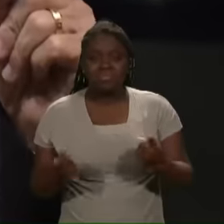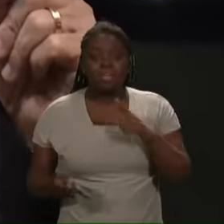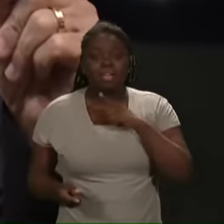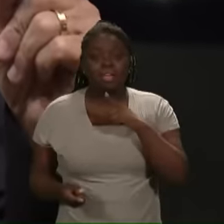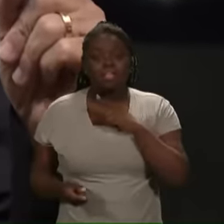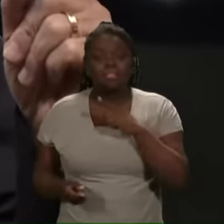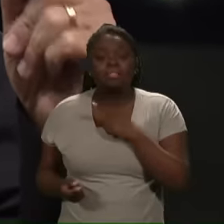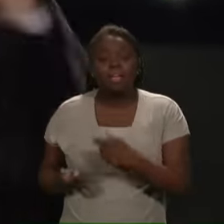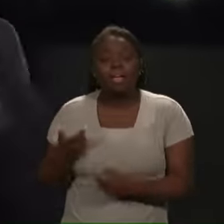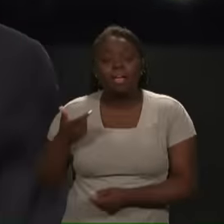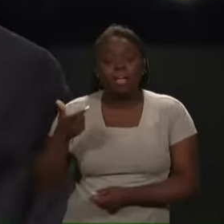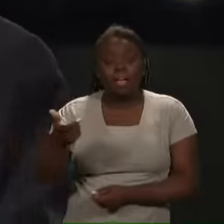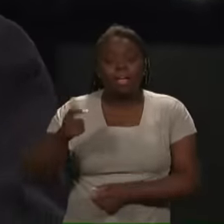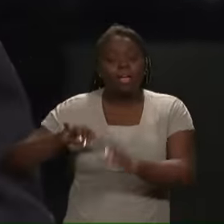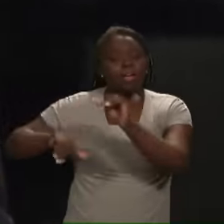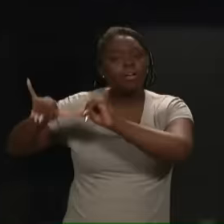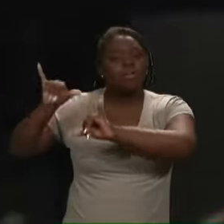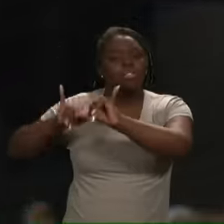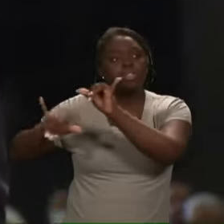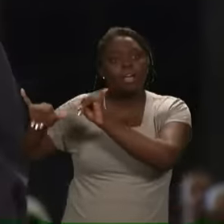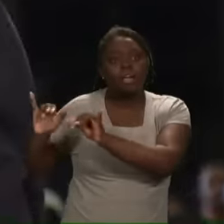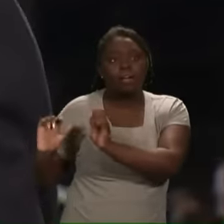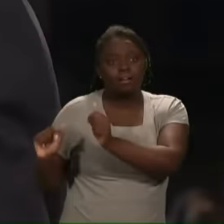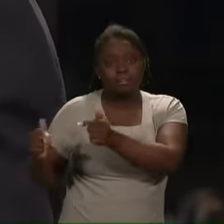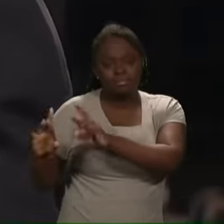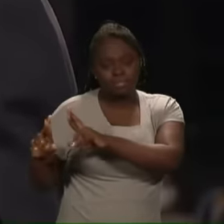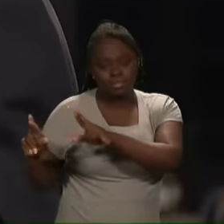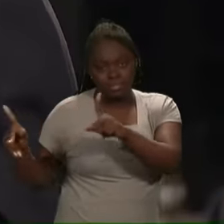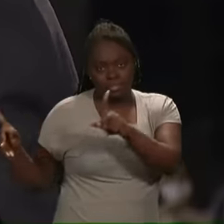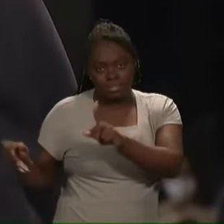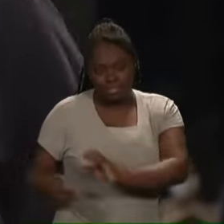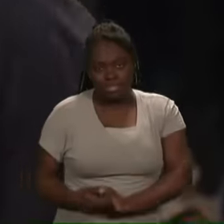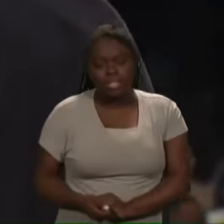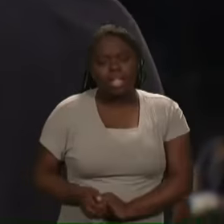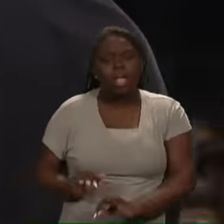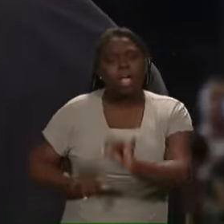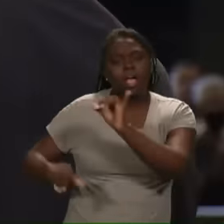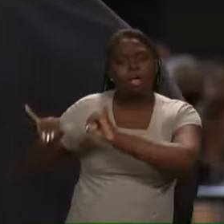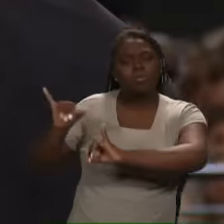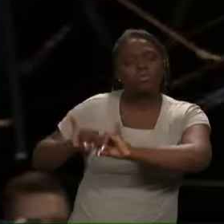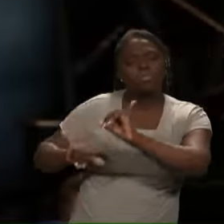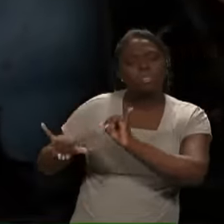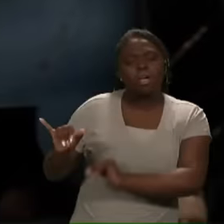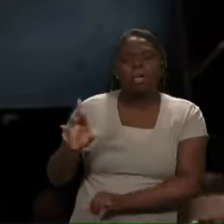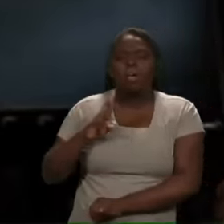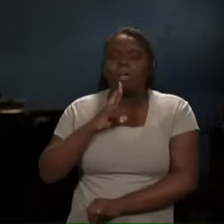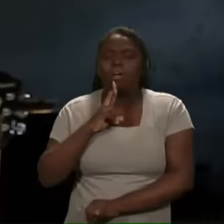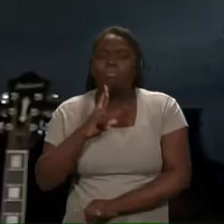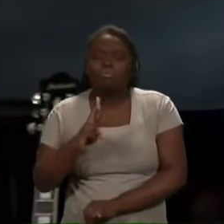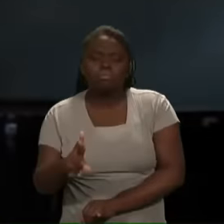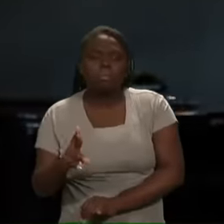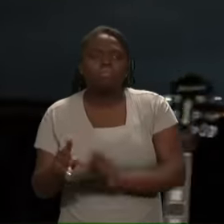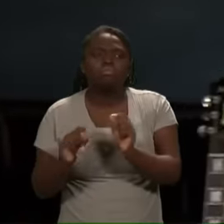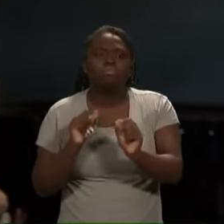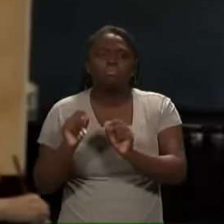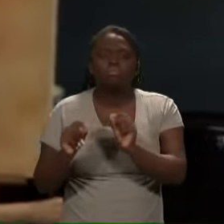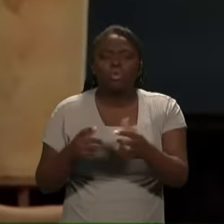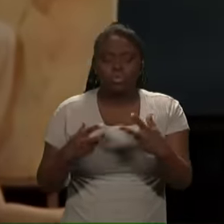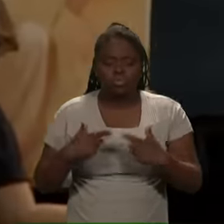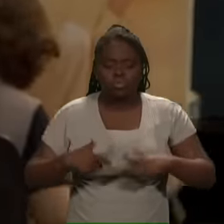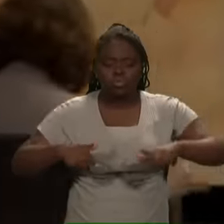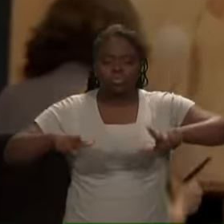unção. A unção faz a diferença. A unção não é resultado dos diplomas que alguém